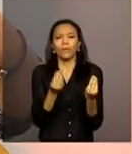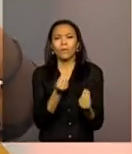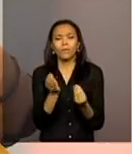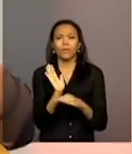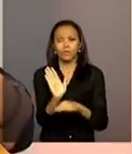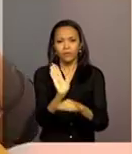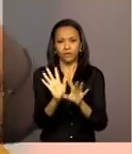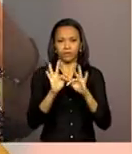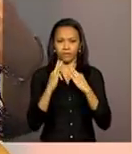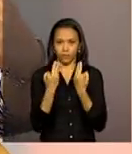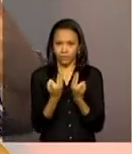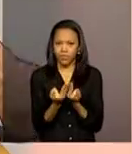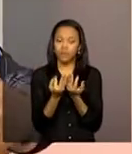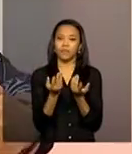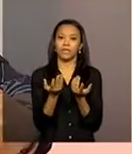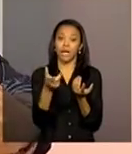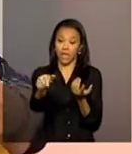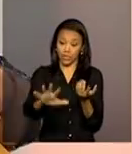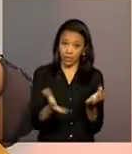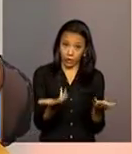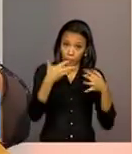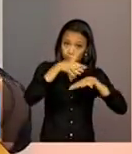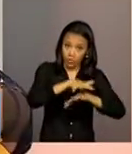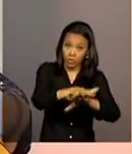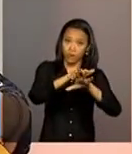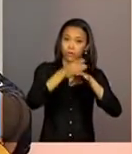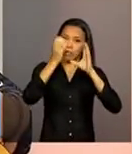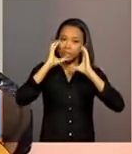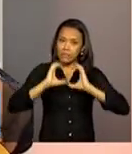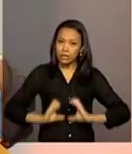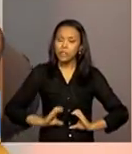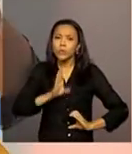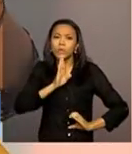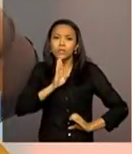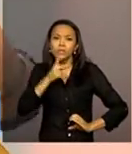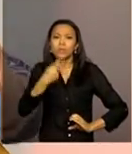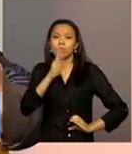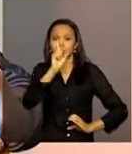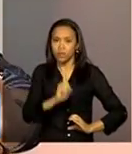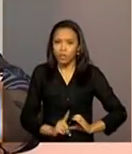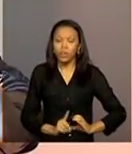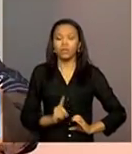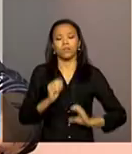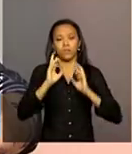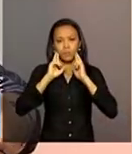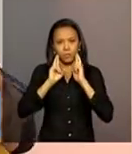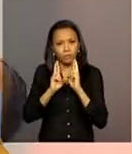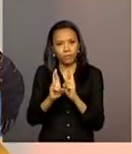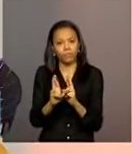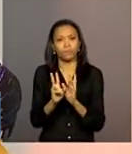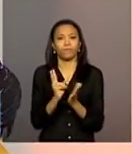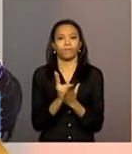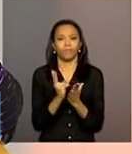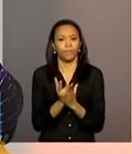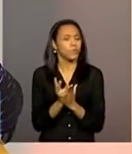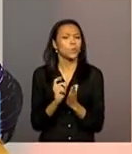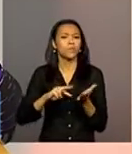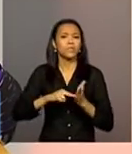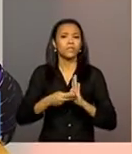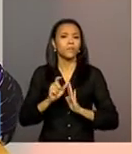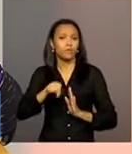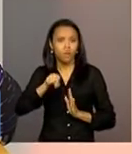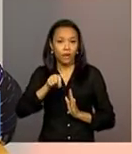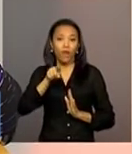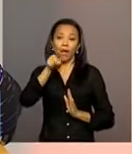Visa a a inserção cidadã um trabalho que respeite a dignidade daquela Família significa um